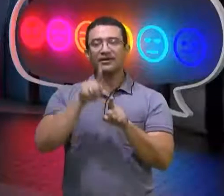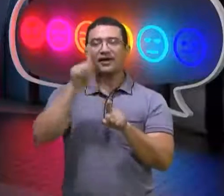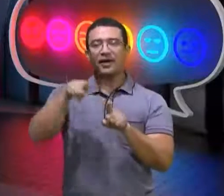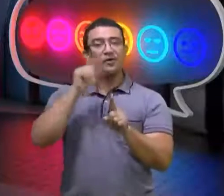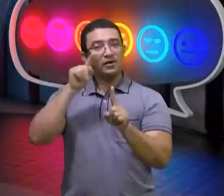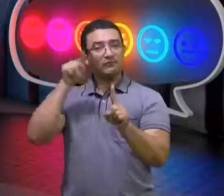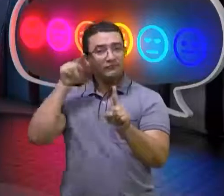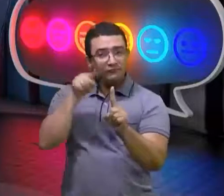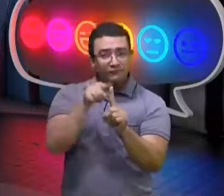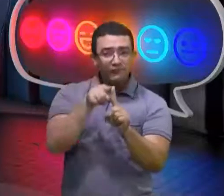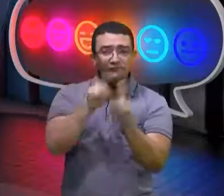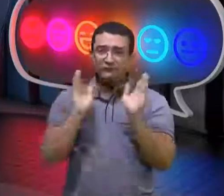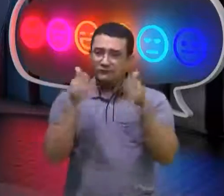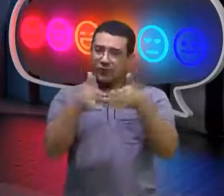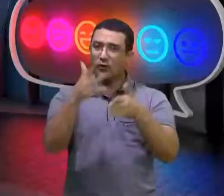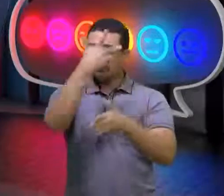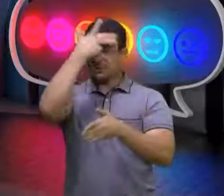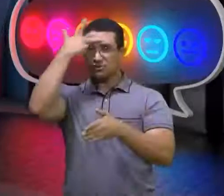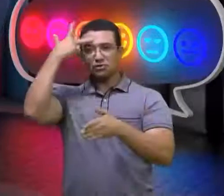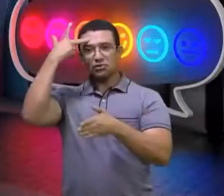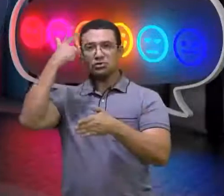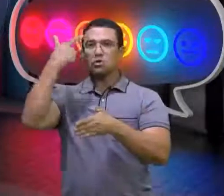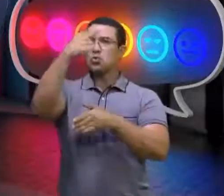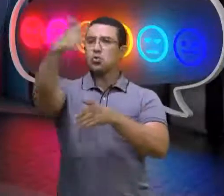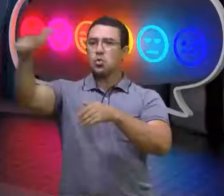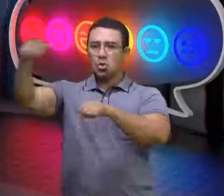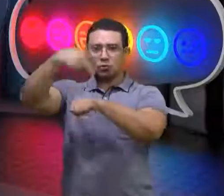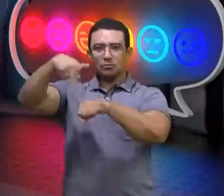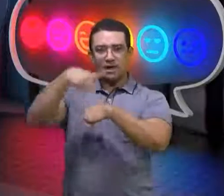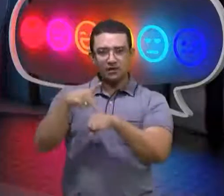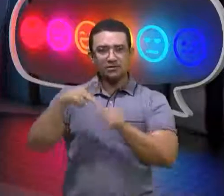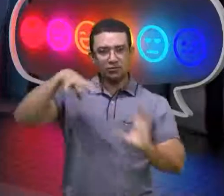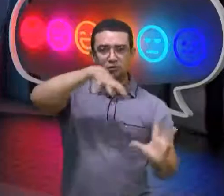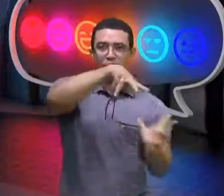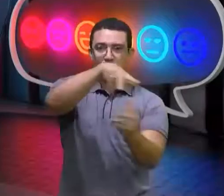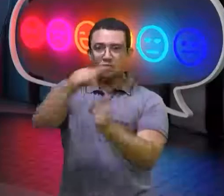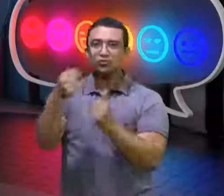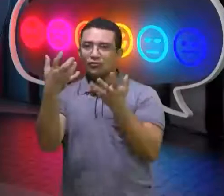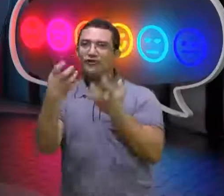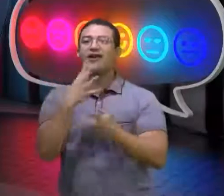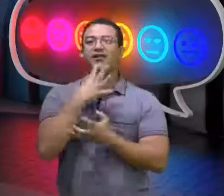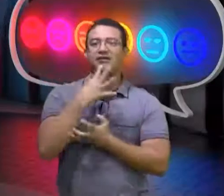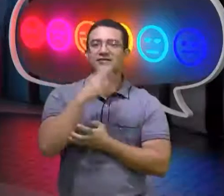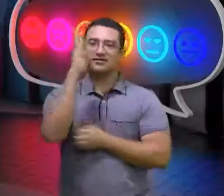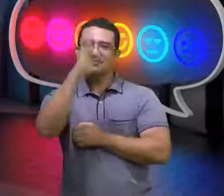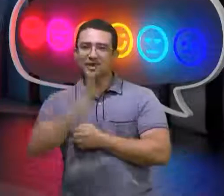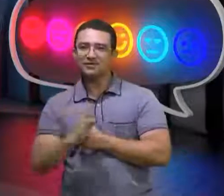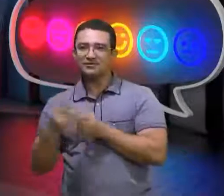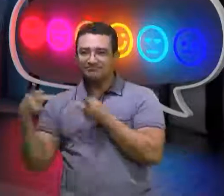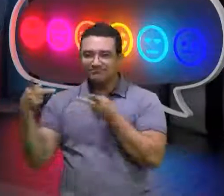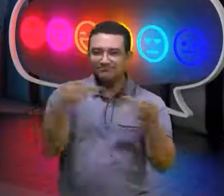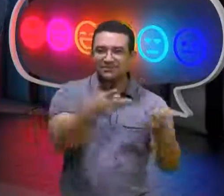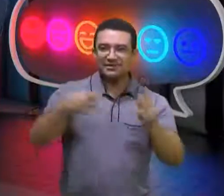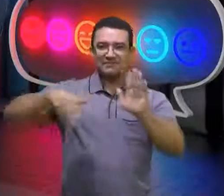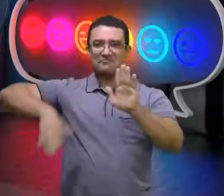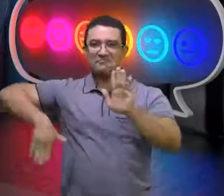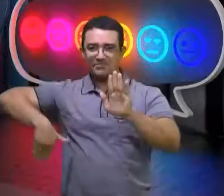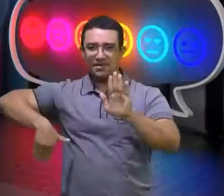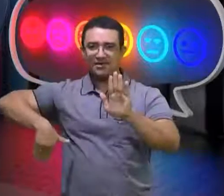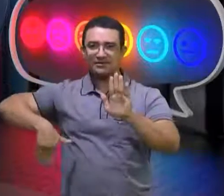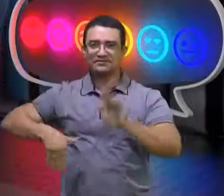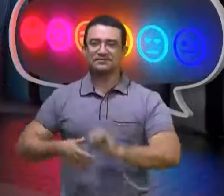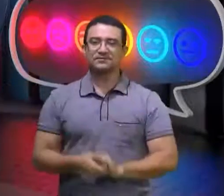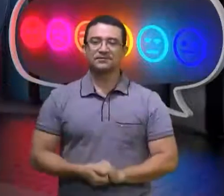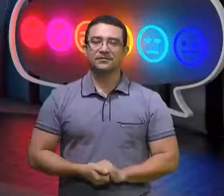né, de turistas de toda a região do mundo, né? Então o Brasil não deixa a desejar quando o cenário é